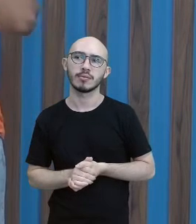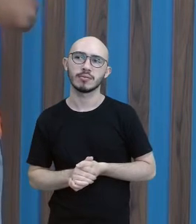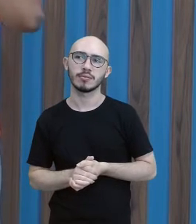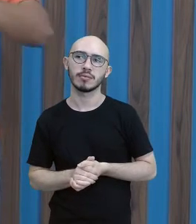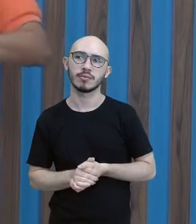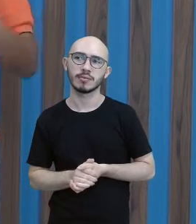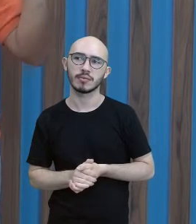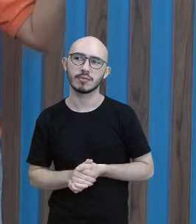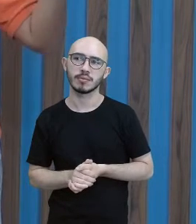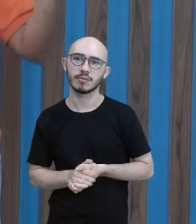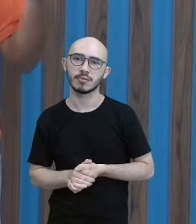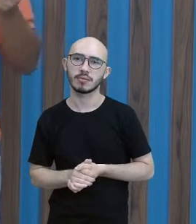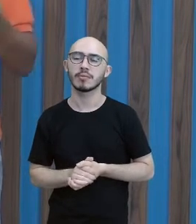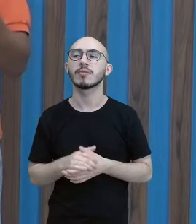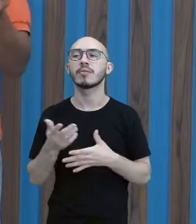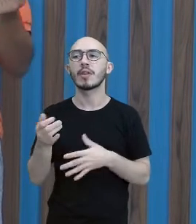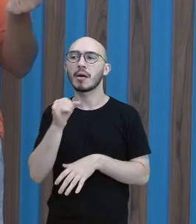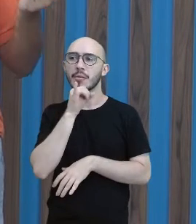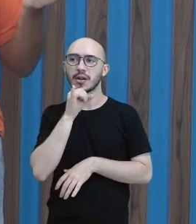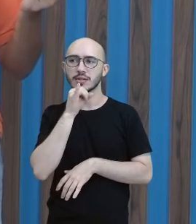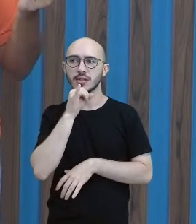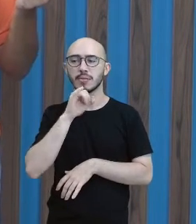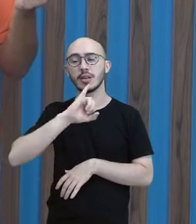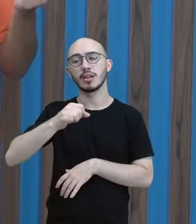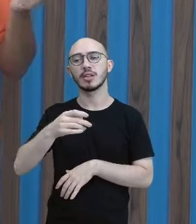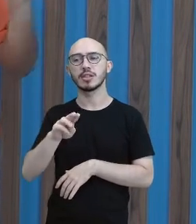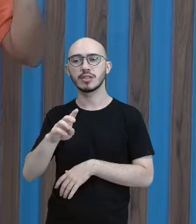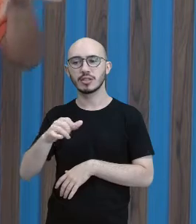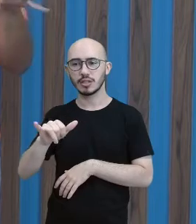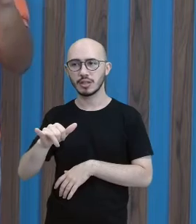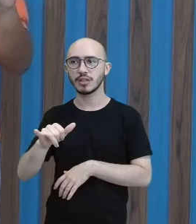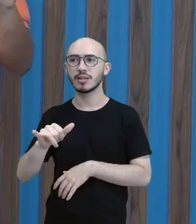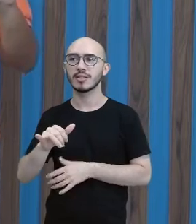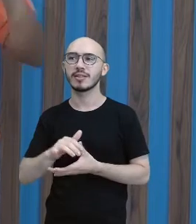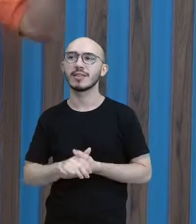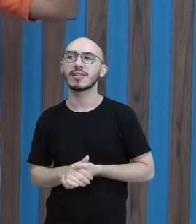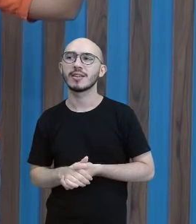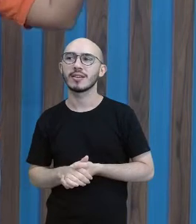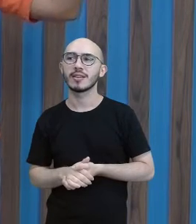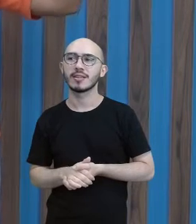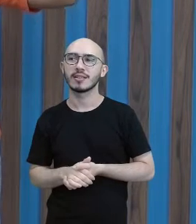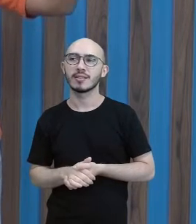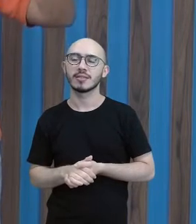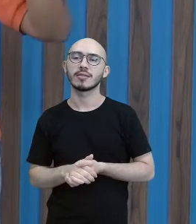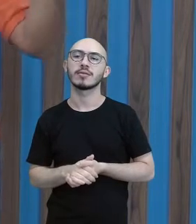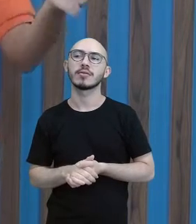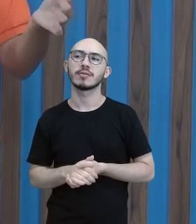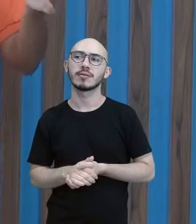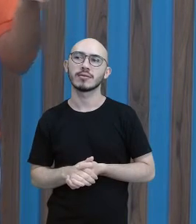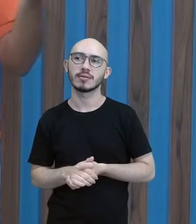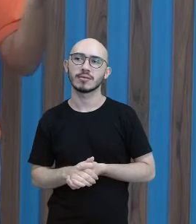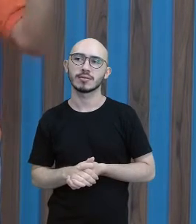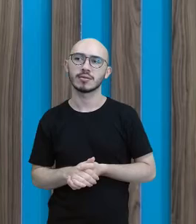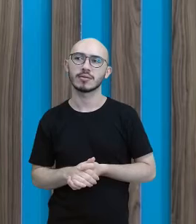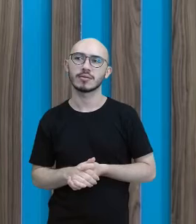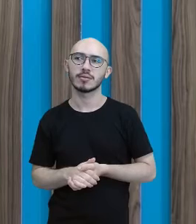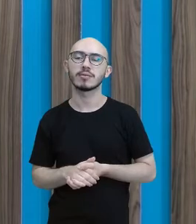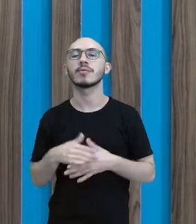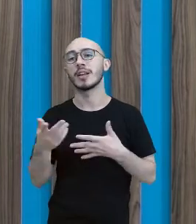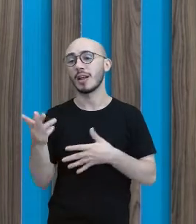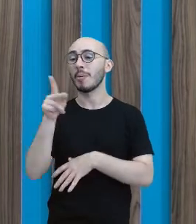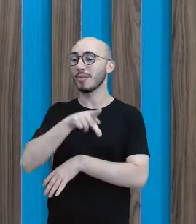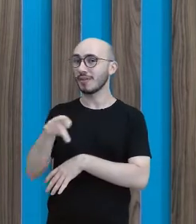digo, Dini, professora de artes, a professora Dini de artes,